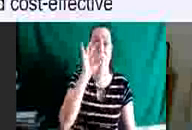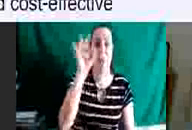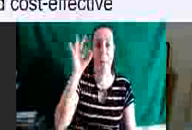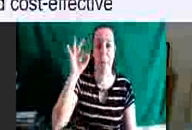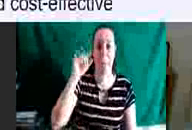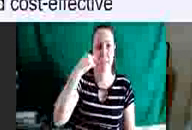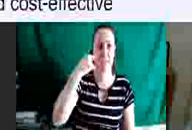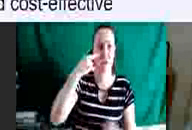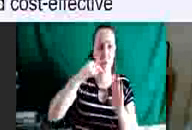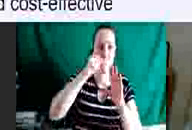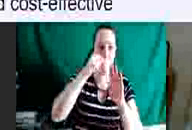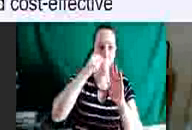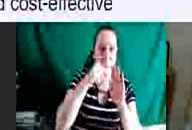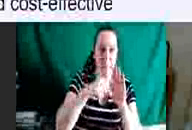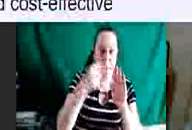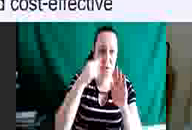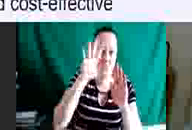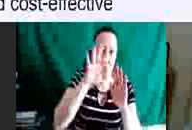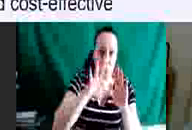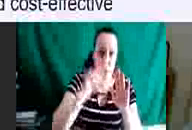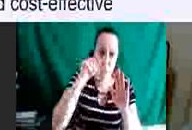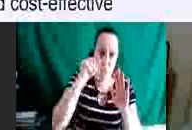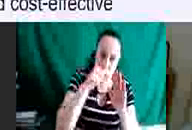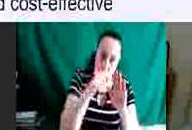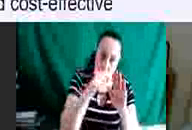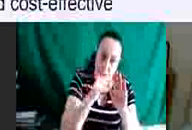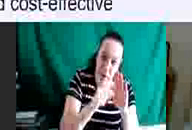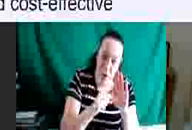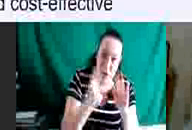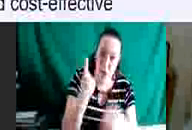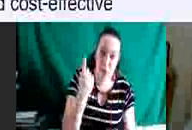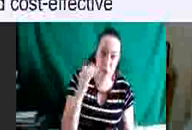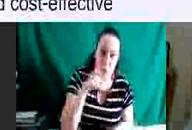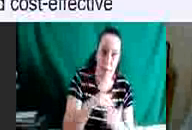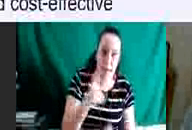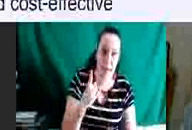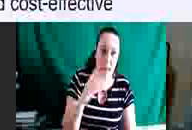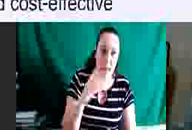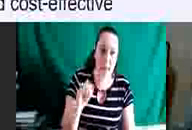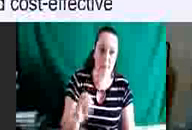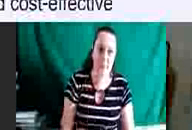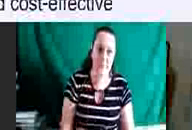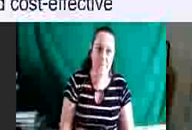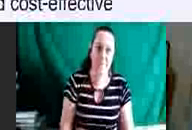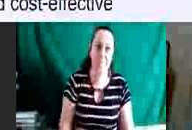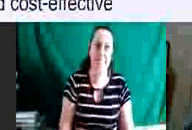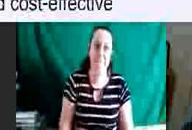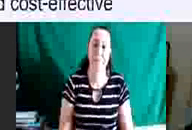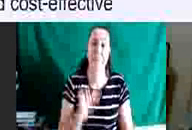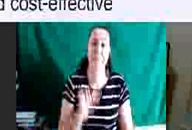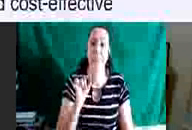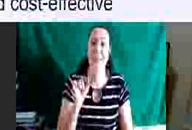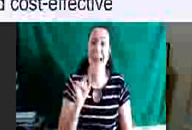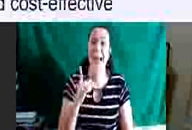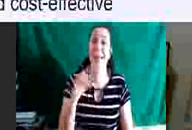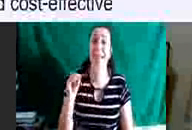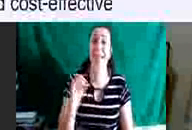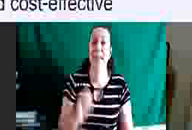Vespa, né? E aí você tem uma tabela aqui, ó, no documento, tem o índice, tem um lugar aqui, ó, ele vai fazer